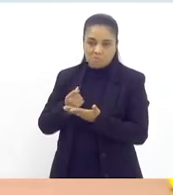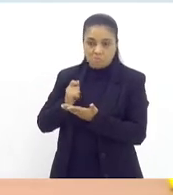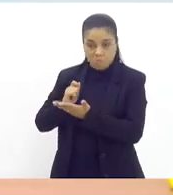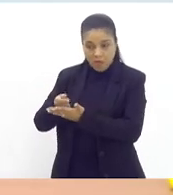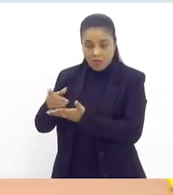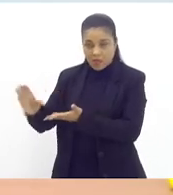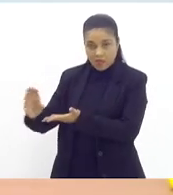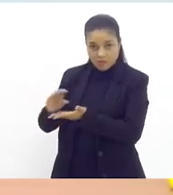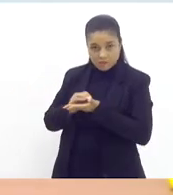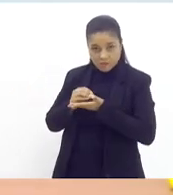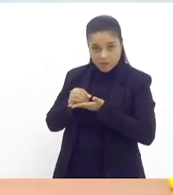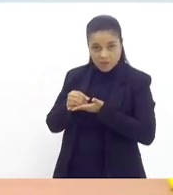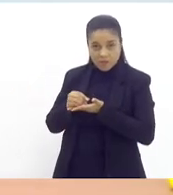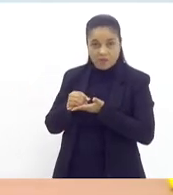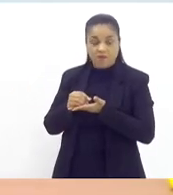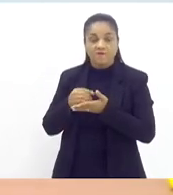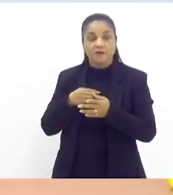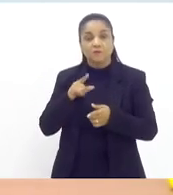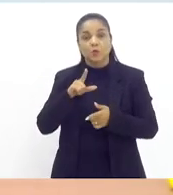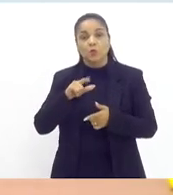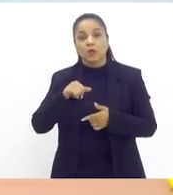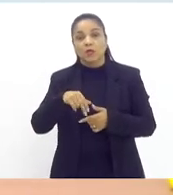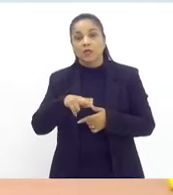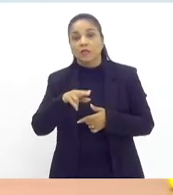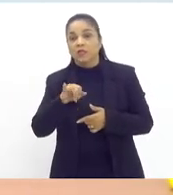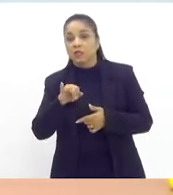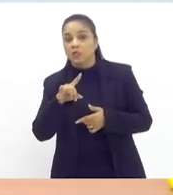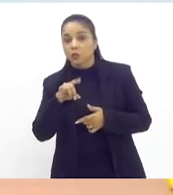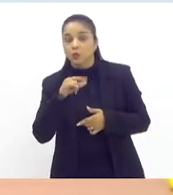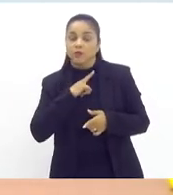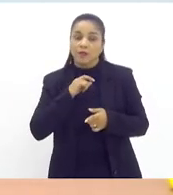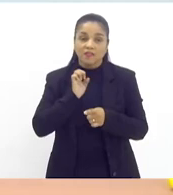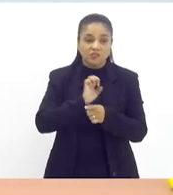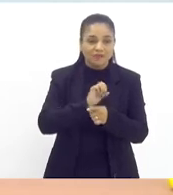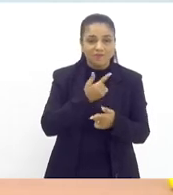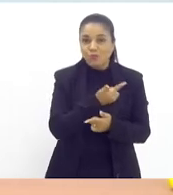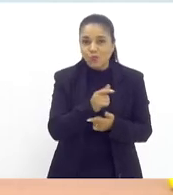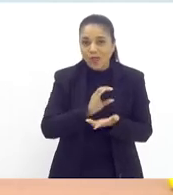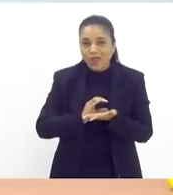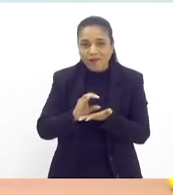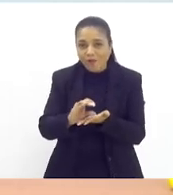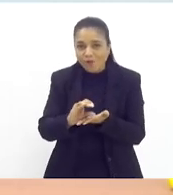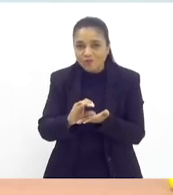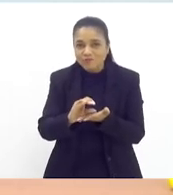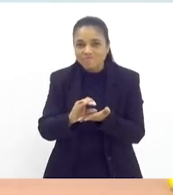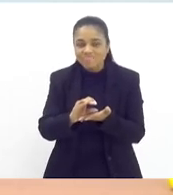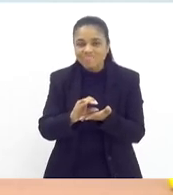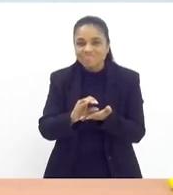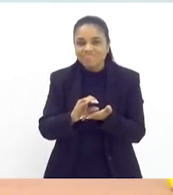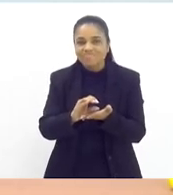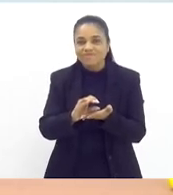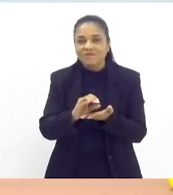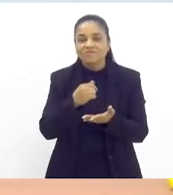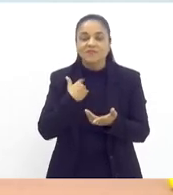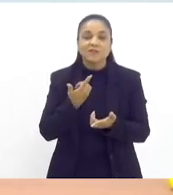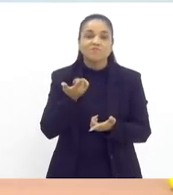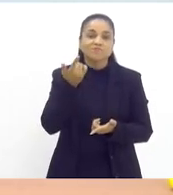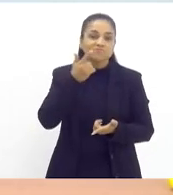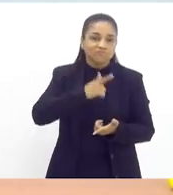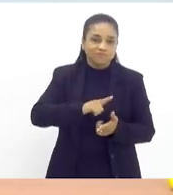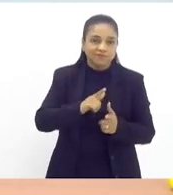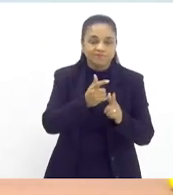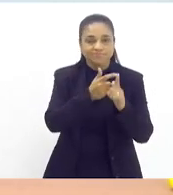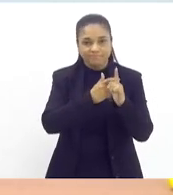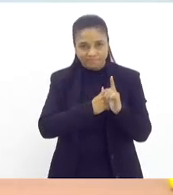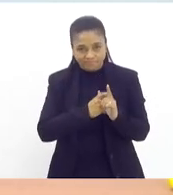fazer pelo bruto, faz pelo líquido, mas vai ter estados que vão ter recursos, vão ter que aportar recursos liquidamente para essa Câmara de Compensação e estados que